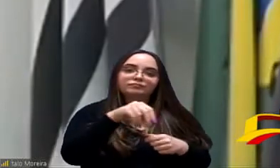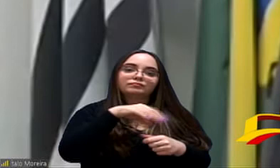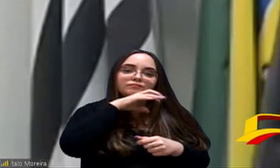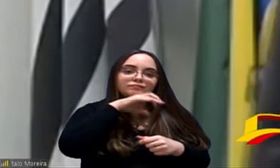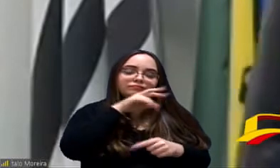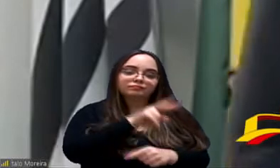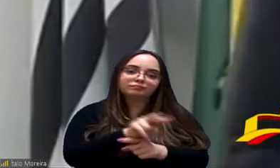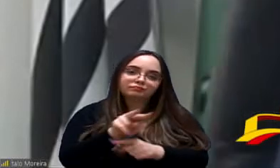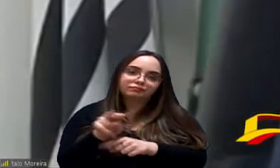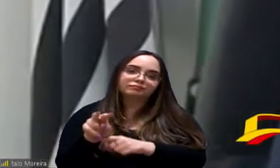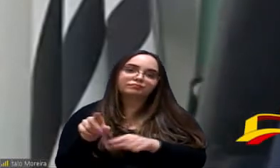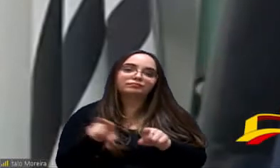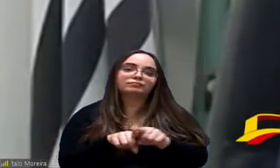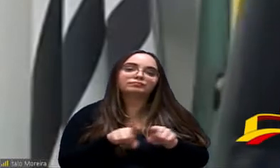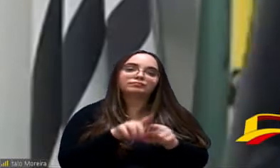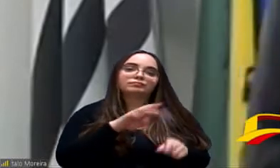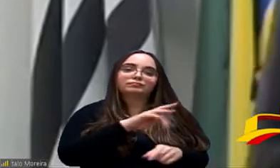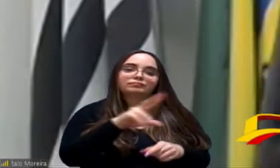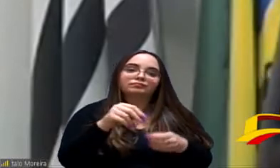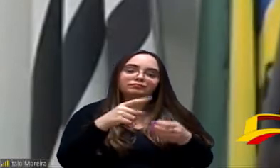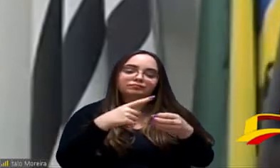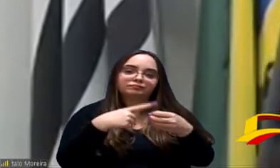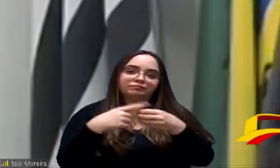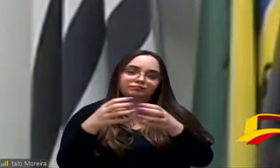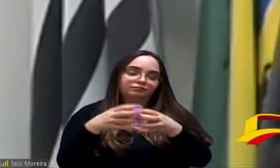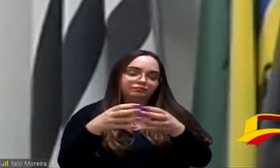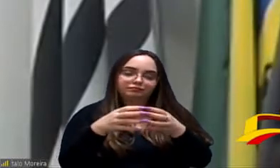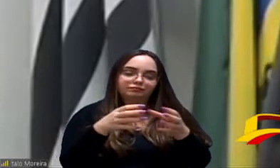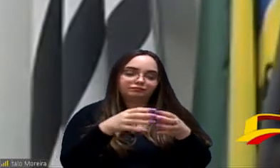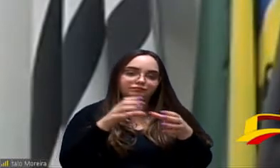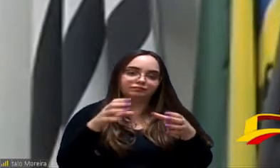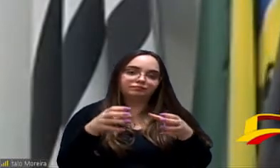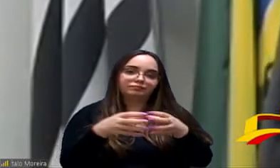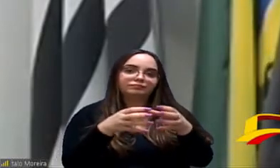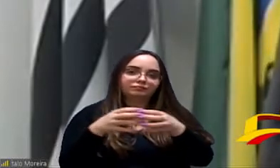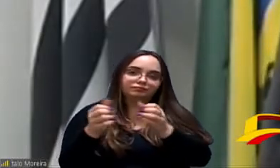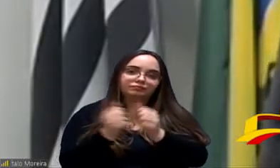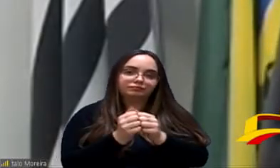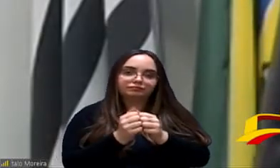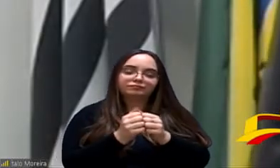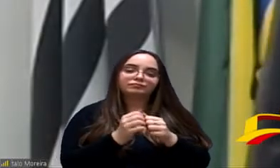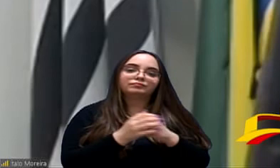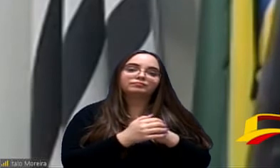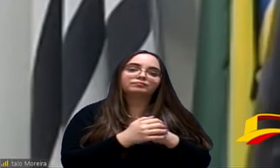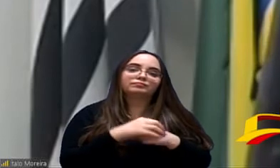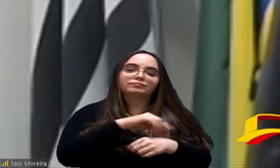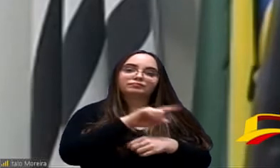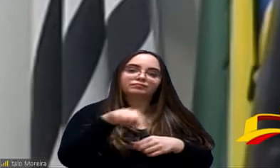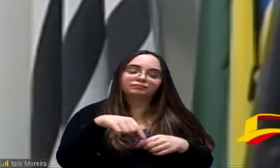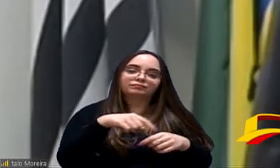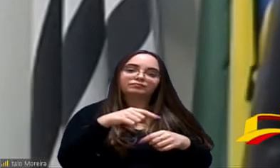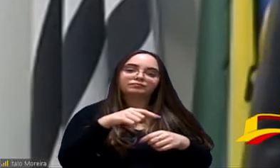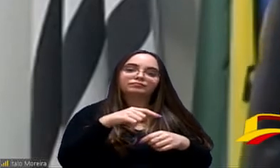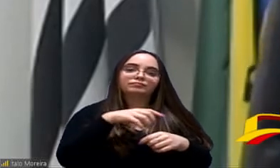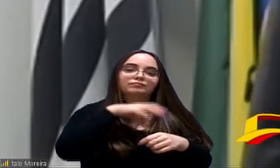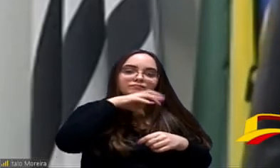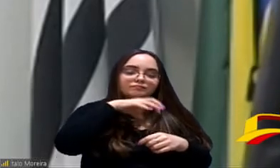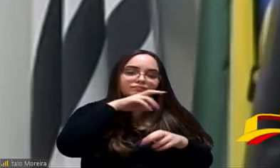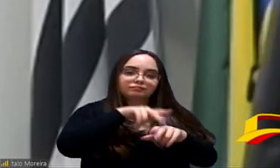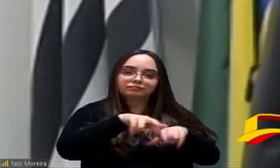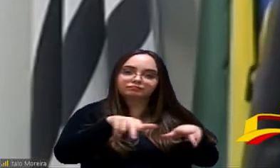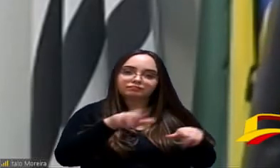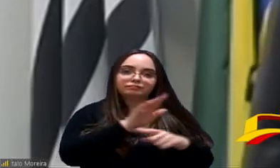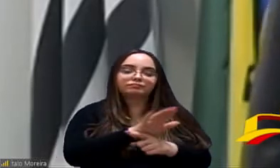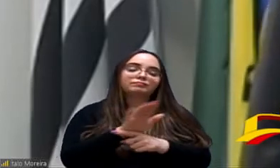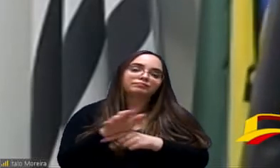as entidades também que fazem esse trabalho, né, e dão aí o zelo para os animais, né, fazendo um trabalho,